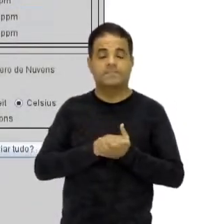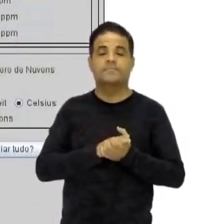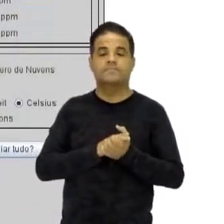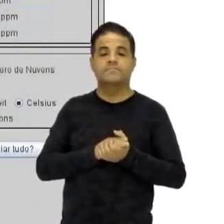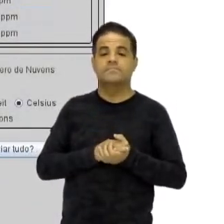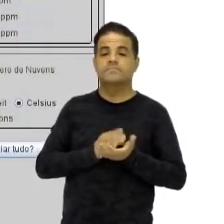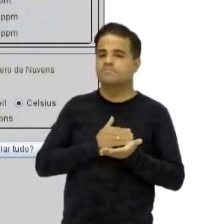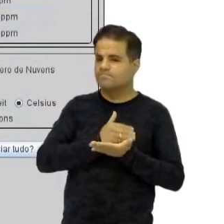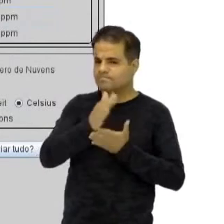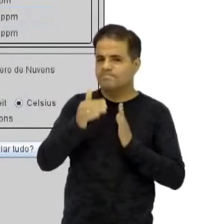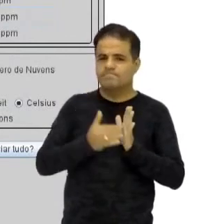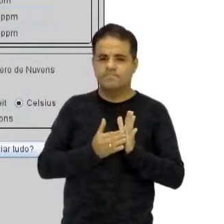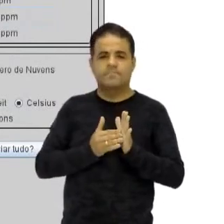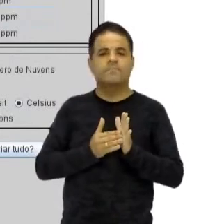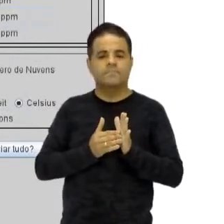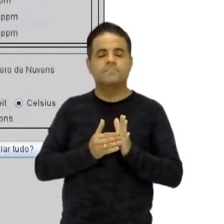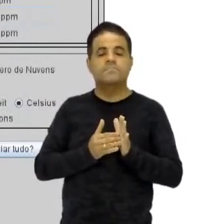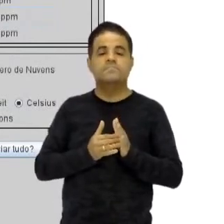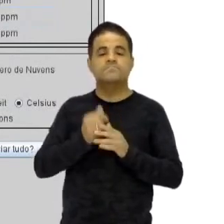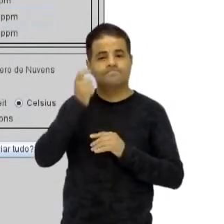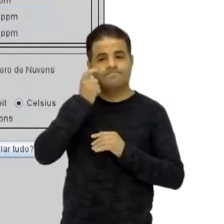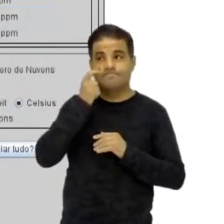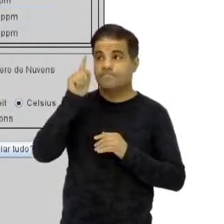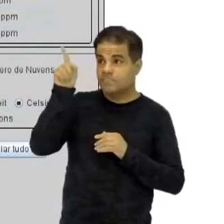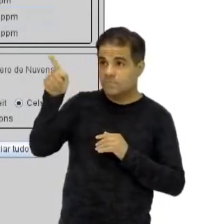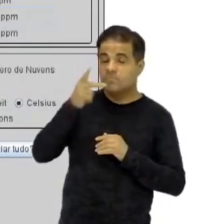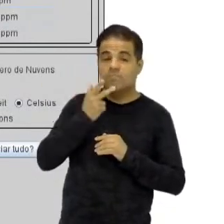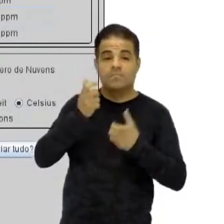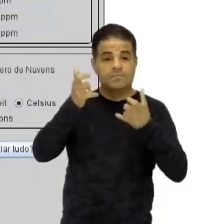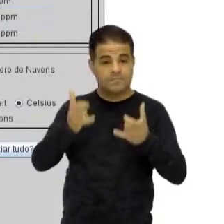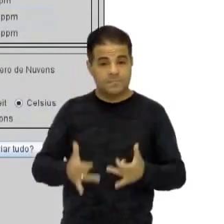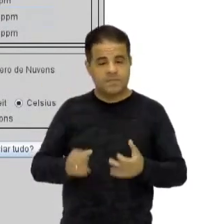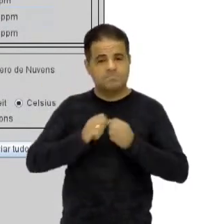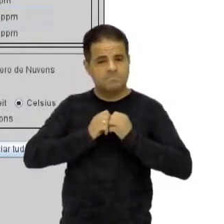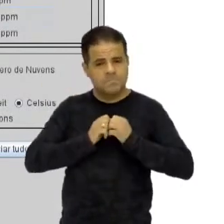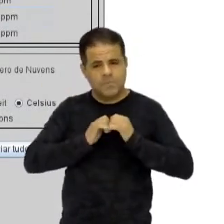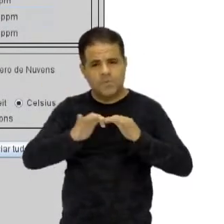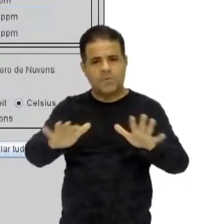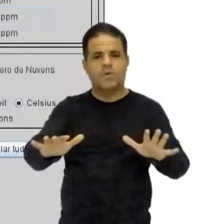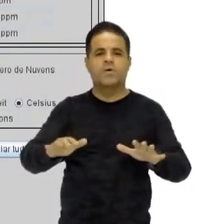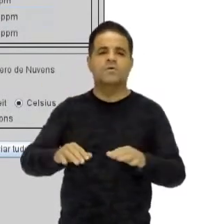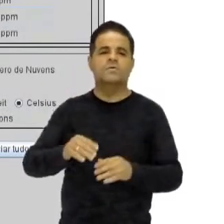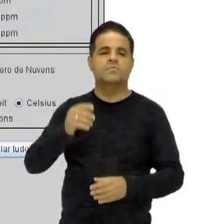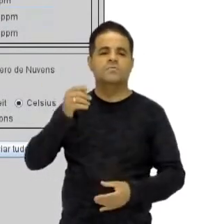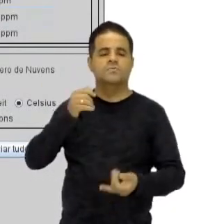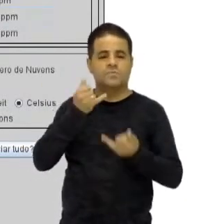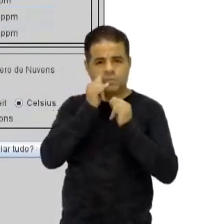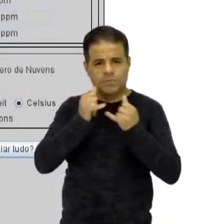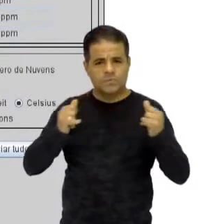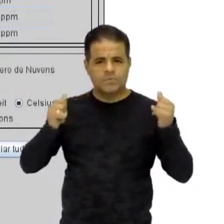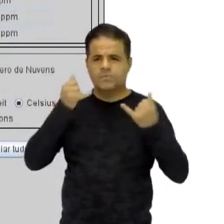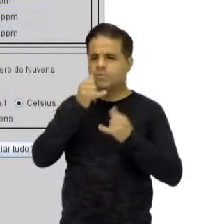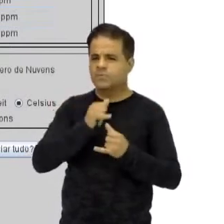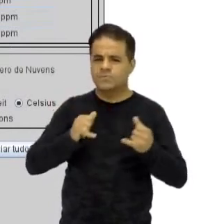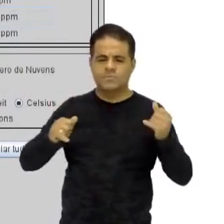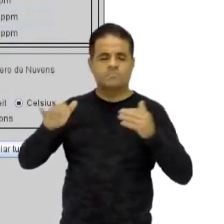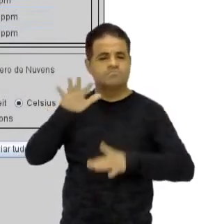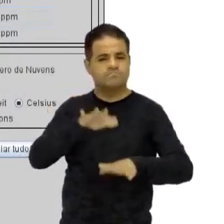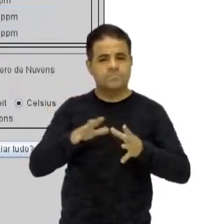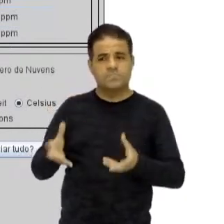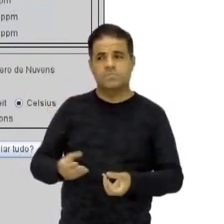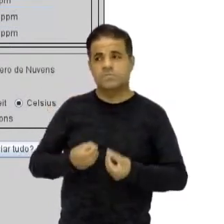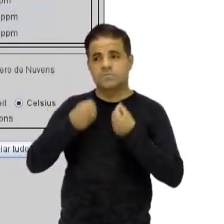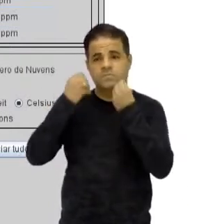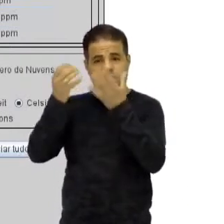colocar o reiniciar tudo, não precisa. Ó. Aí você está vendo que eu falei lá para você, a emissão de fótons energéticos, pega na Terra,